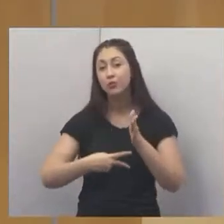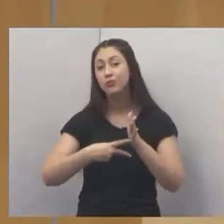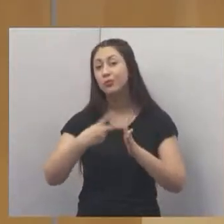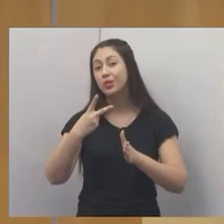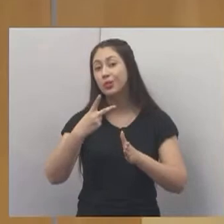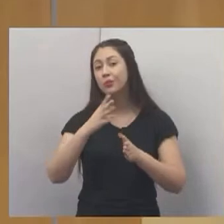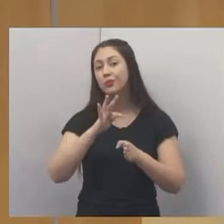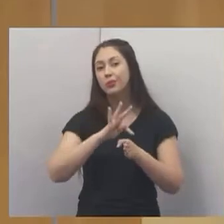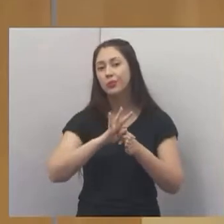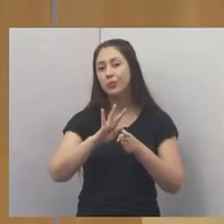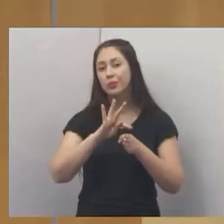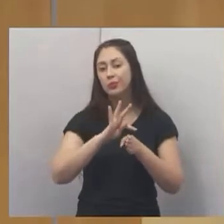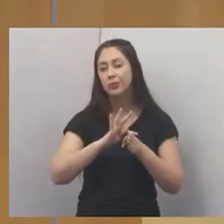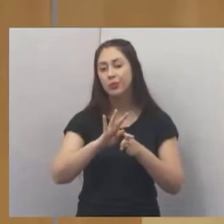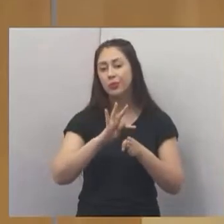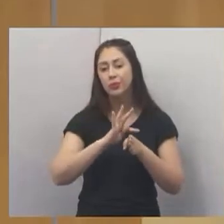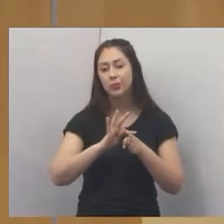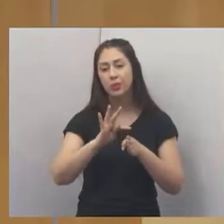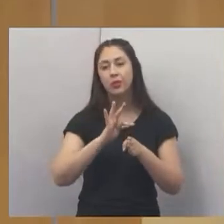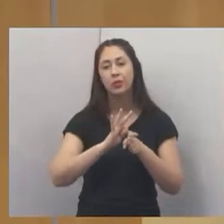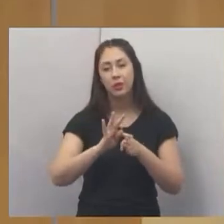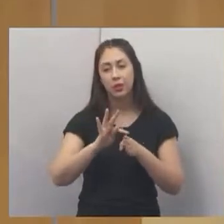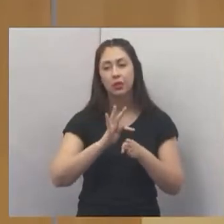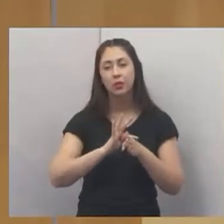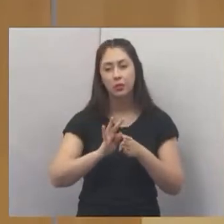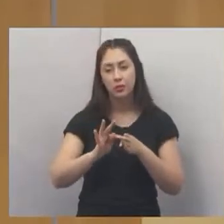conselho tutelar.